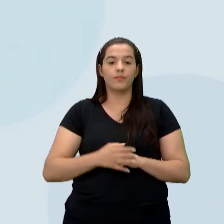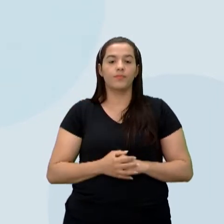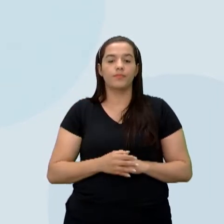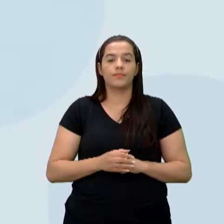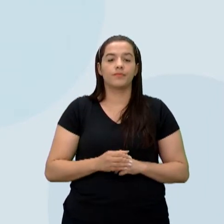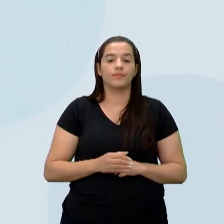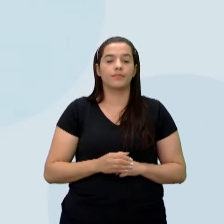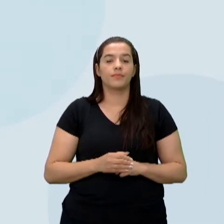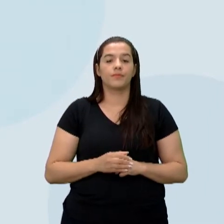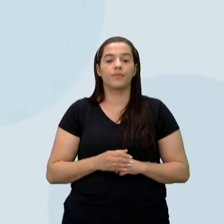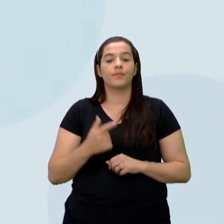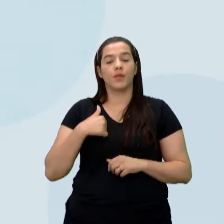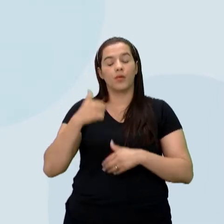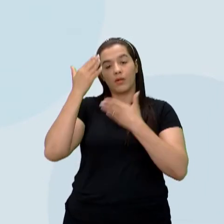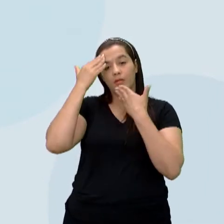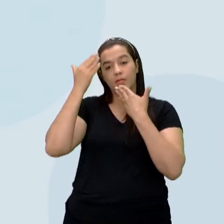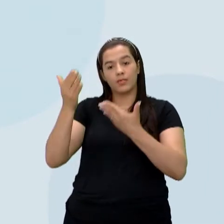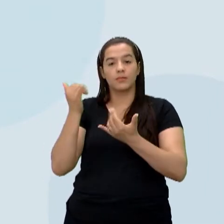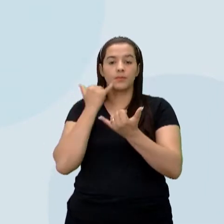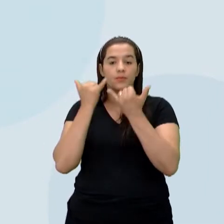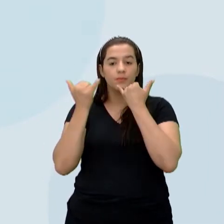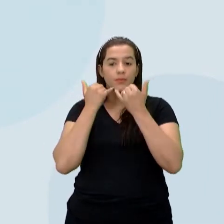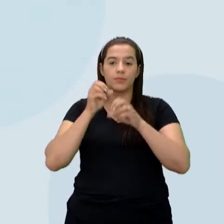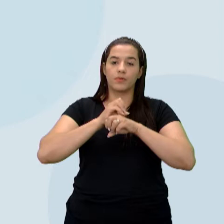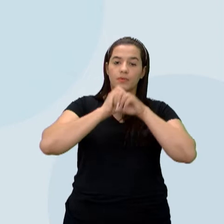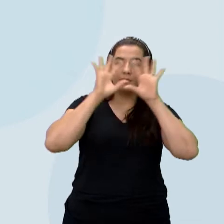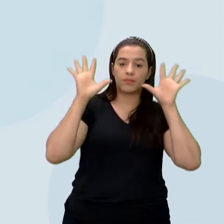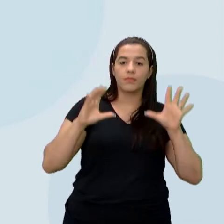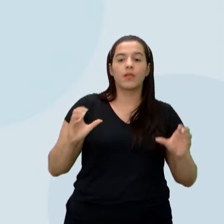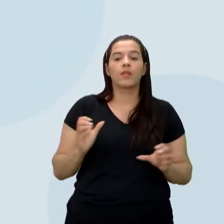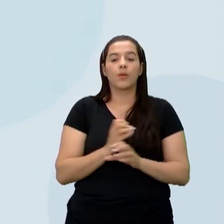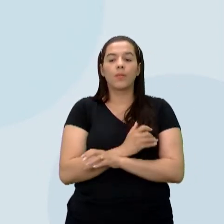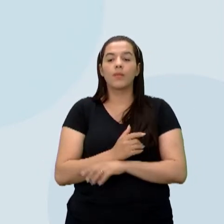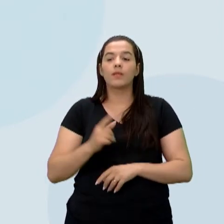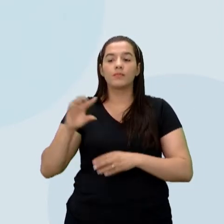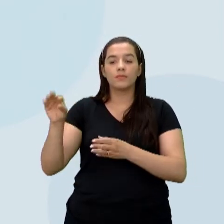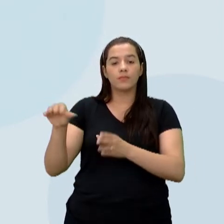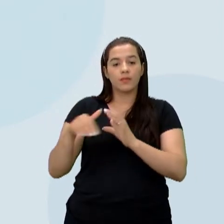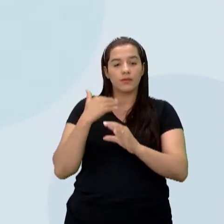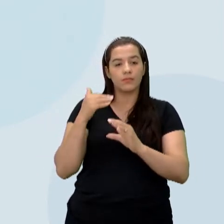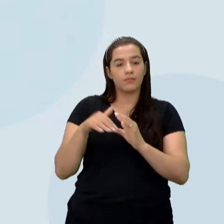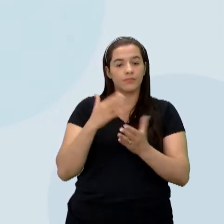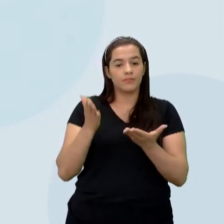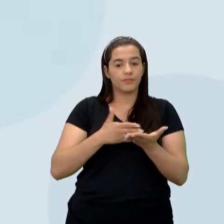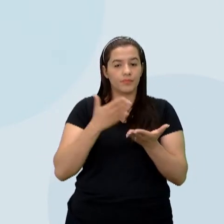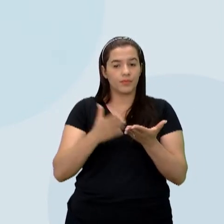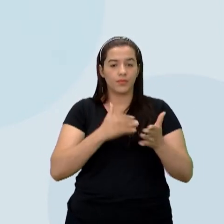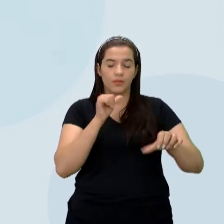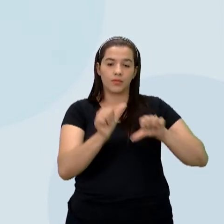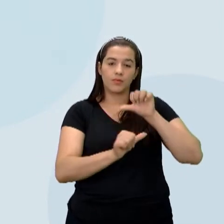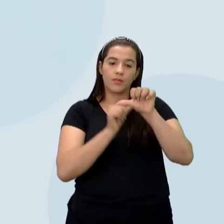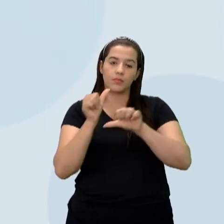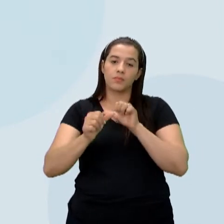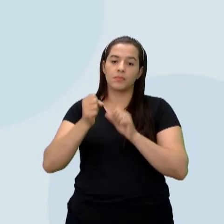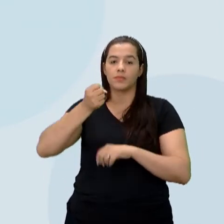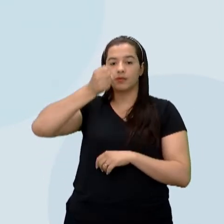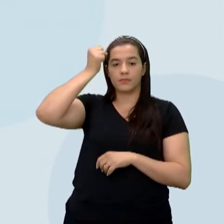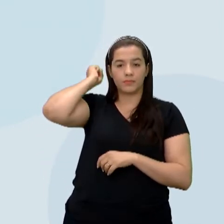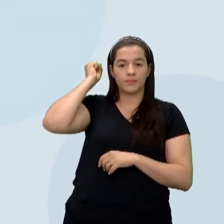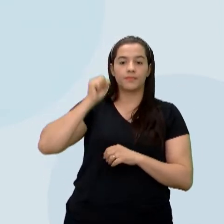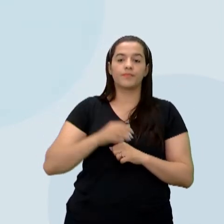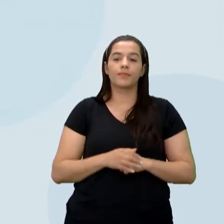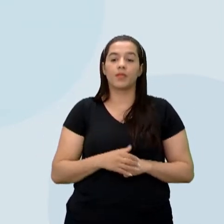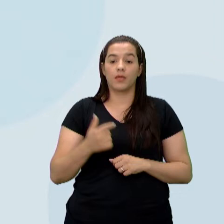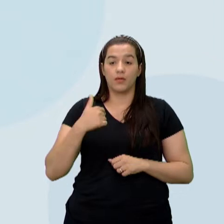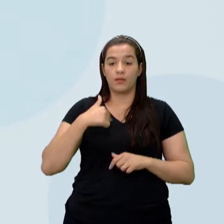Texto 2. Agradeço pelas informações claras e completas fornecidas pela revista sobre as mudanças do vestibular.